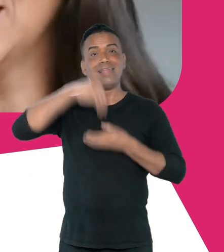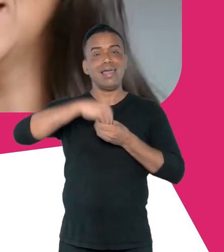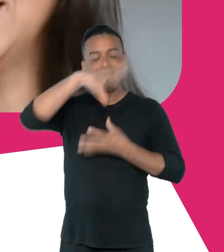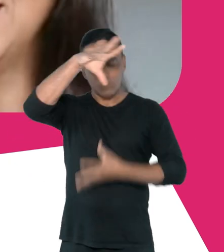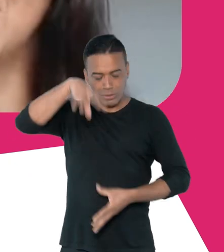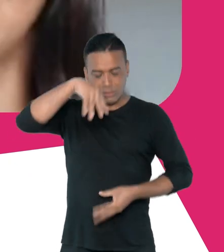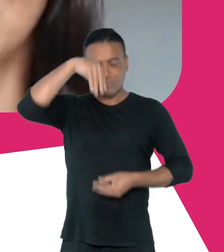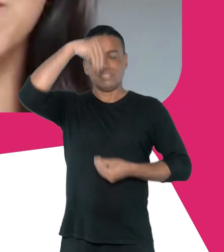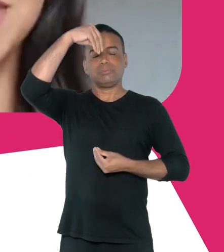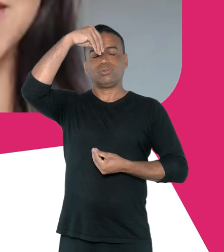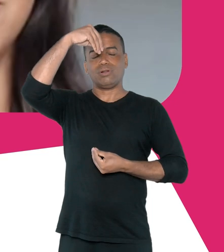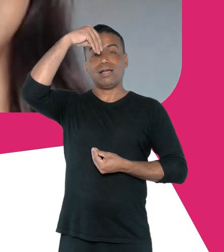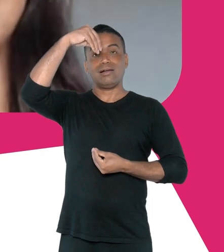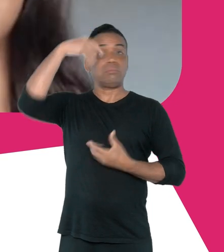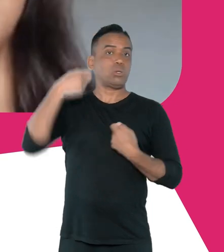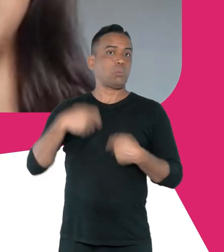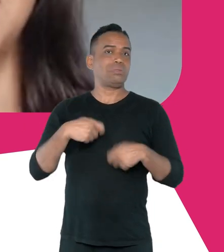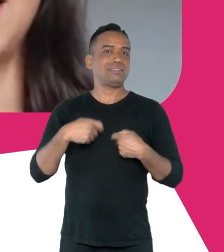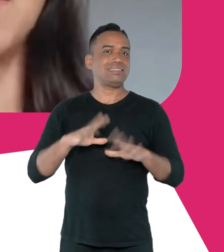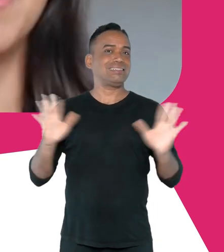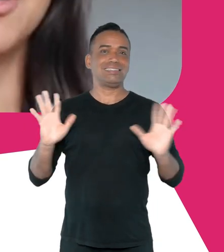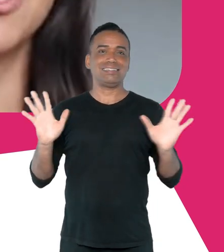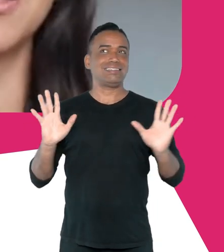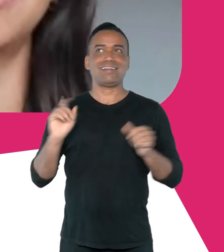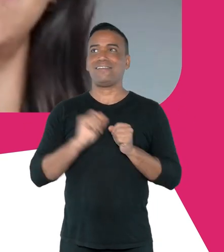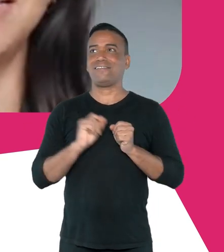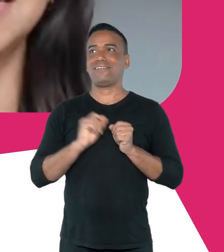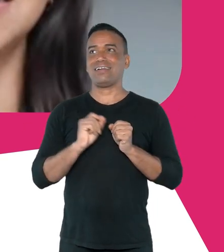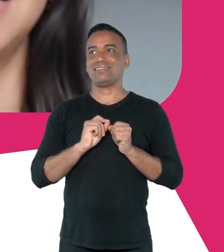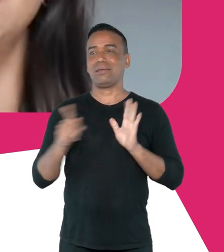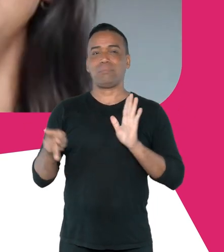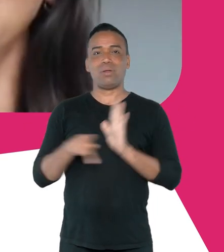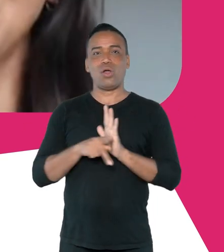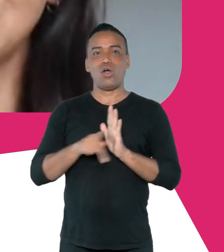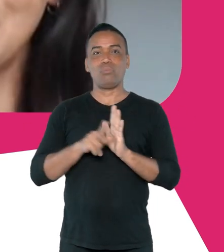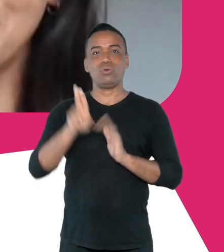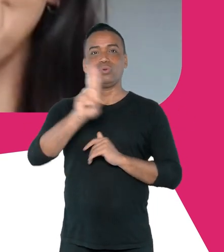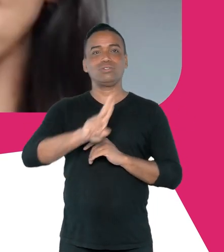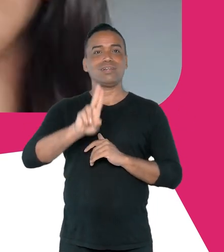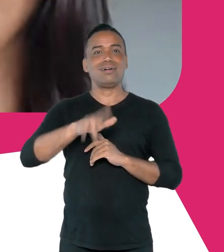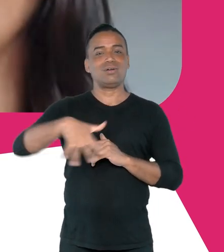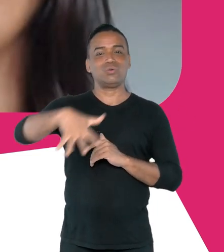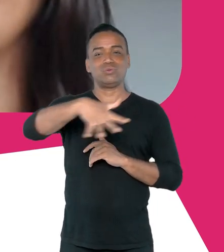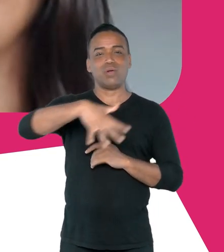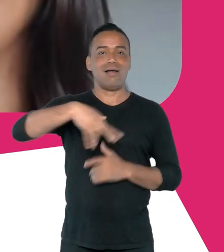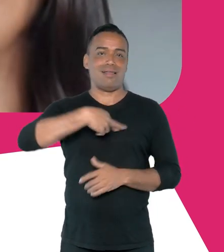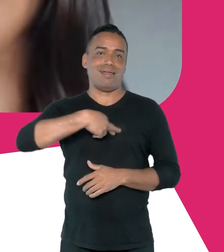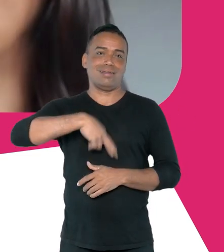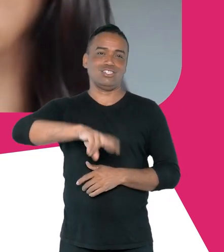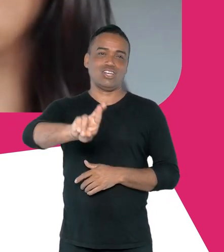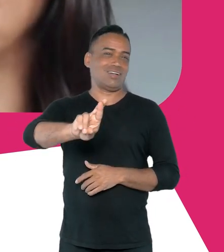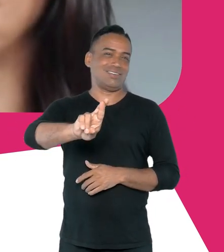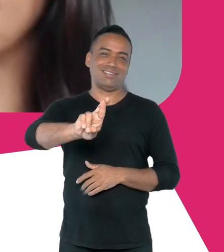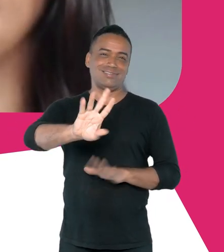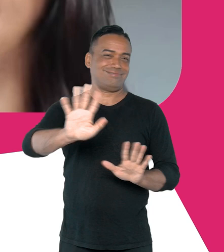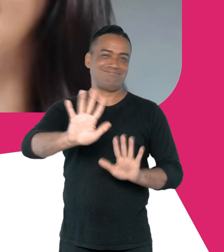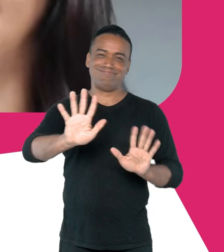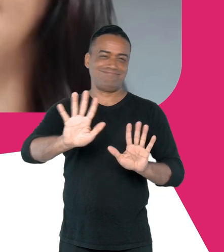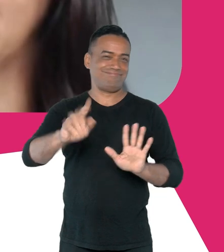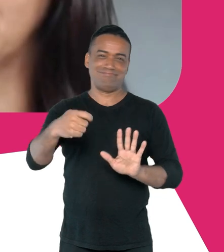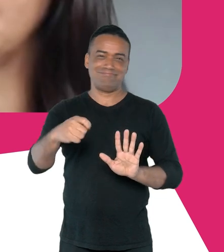espiritualidade. E a gente não precisa fazer isso necessariamente através das religiões, né?